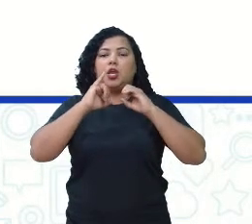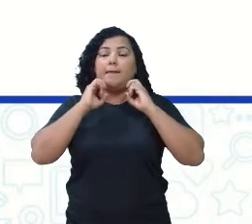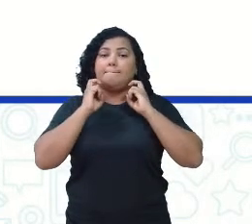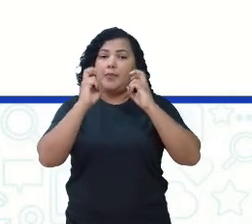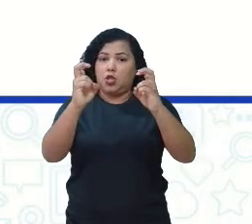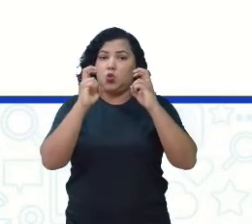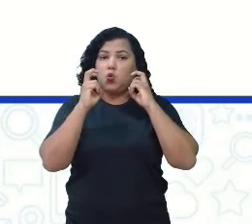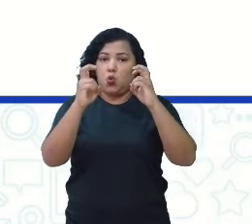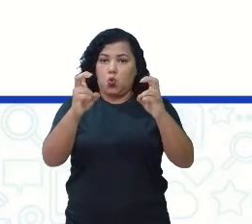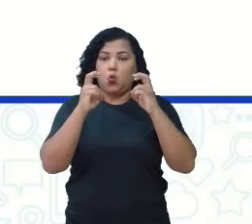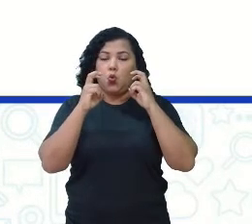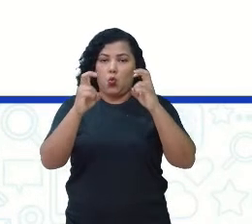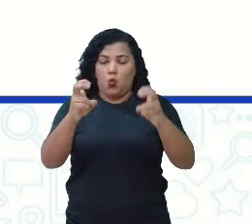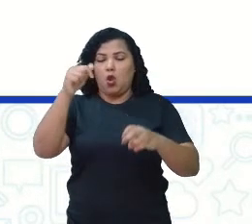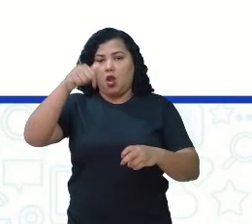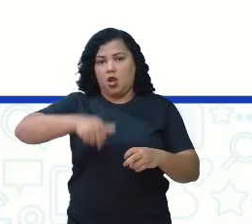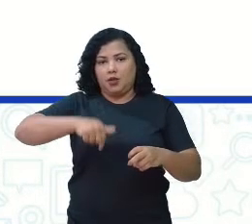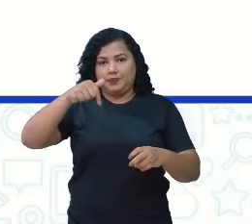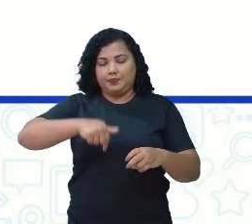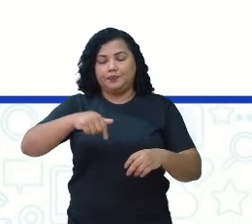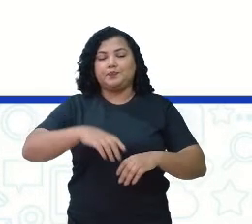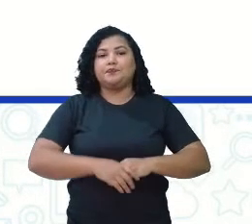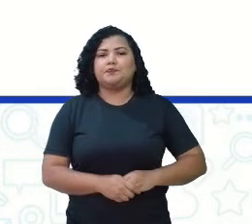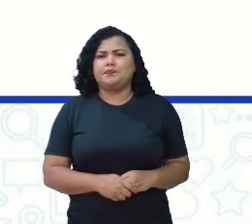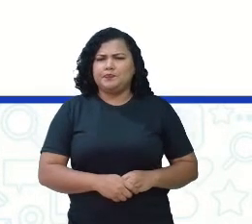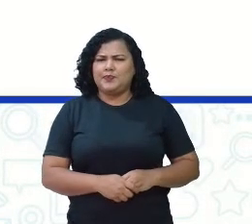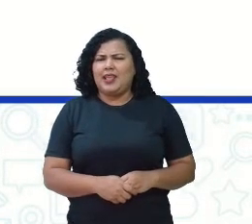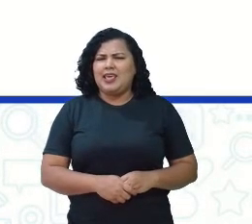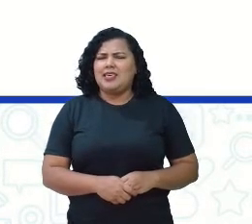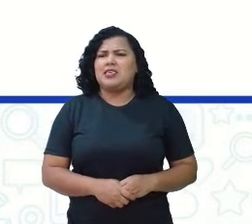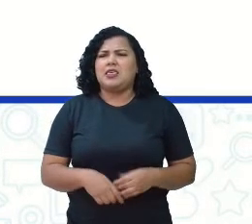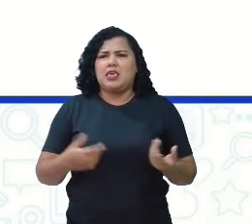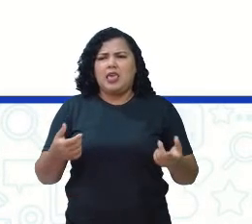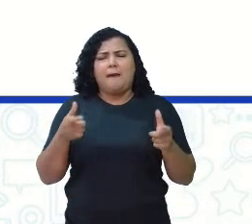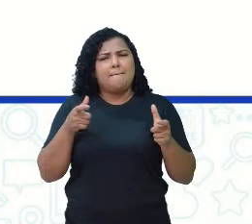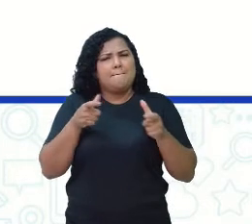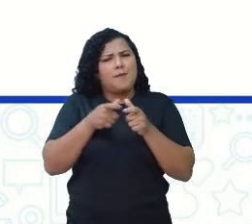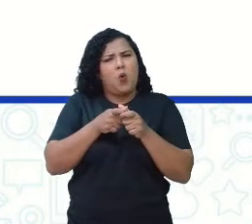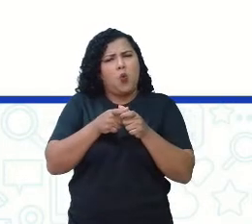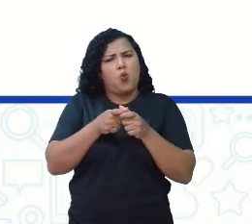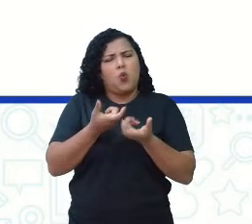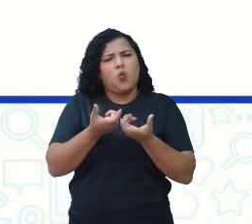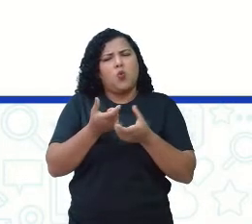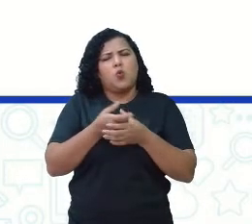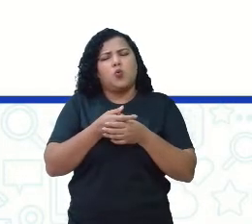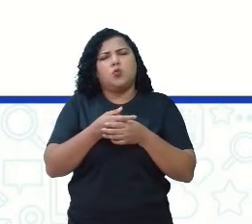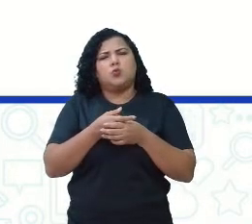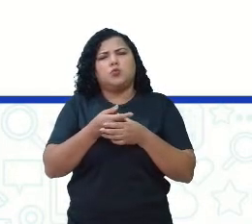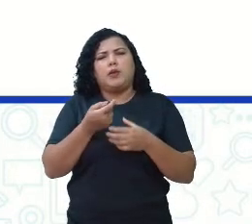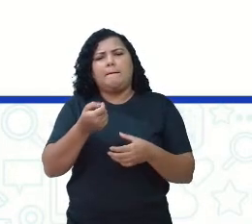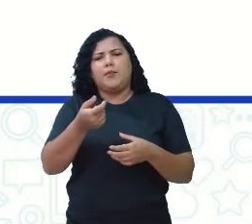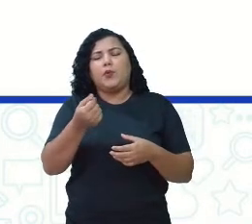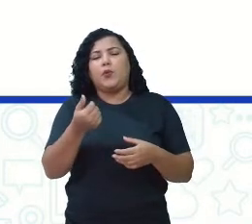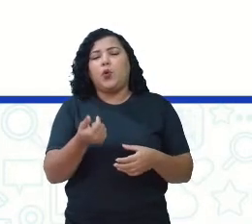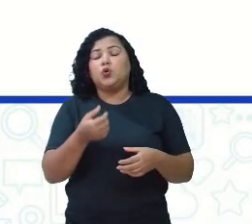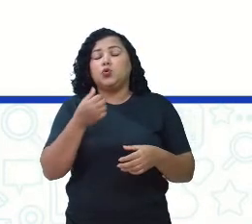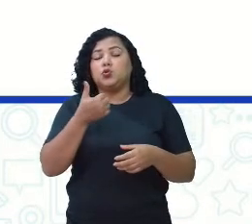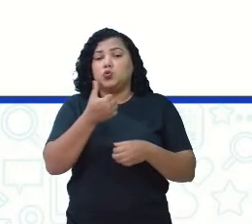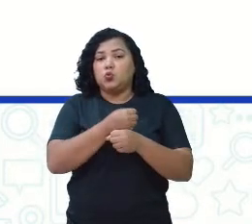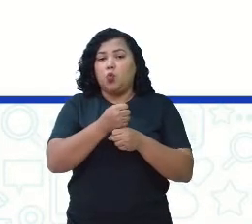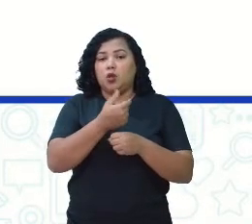metrô, de trem urbano aqui no Recife, que é uma malha muito pequena e que em 2018 atendia apenas 6% da